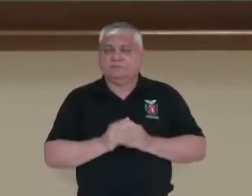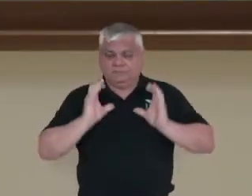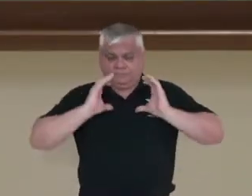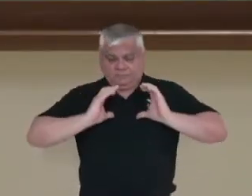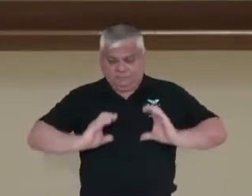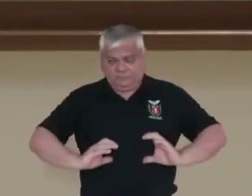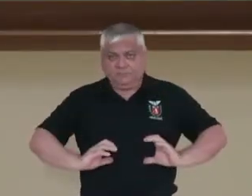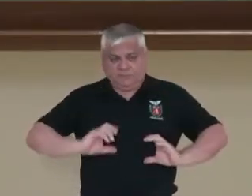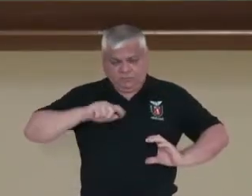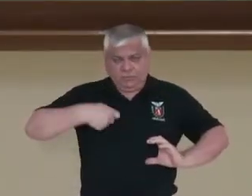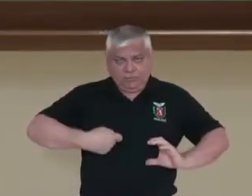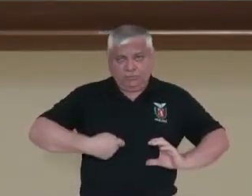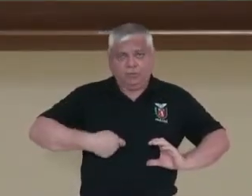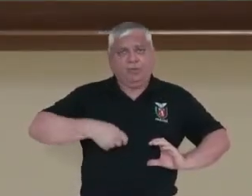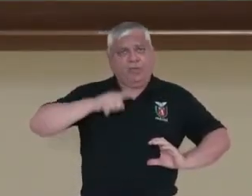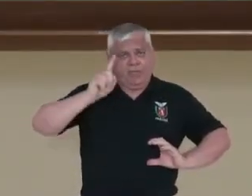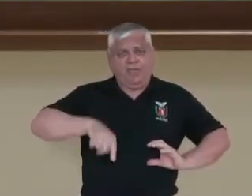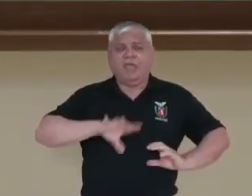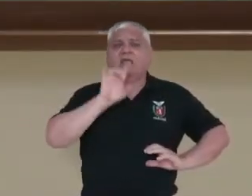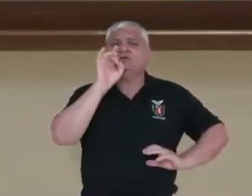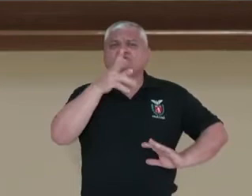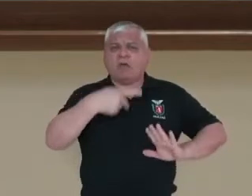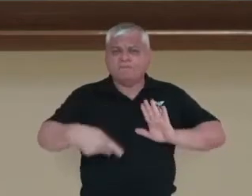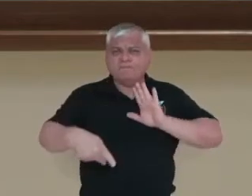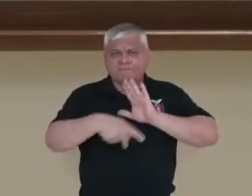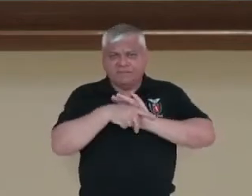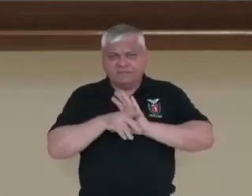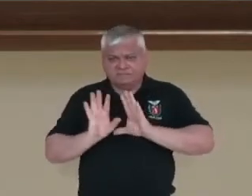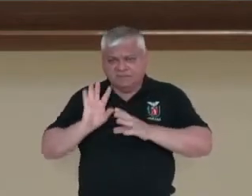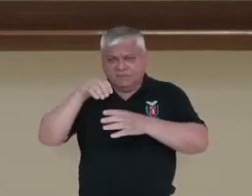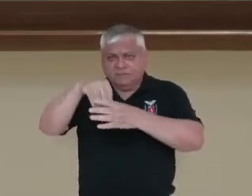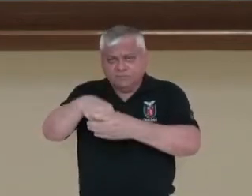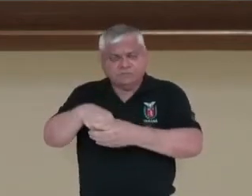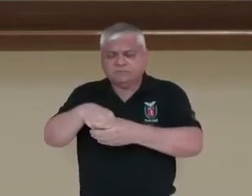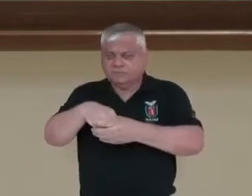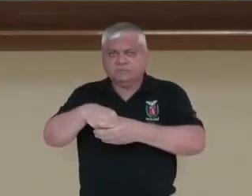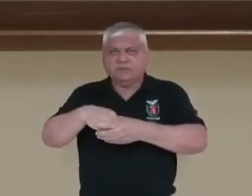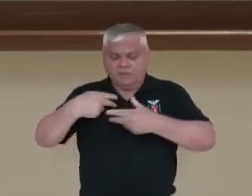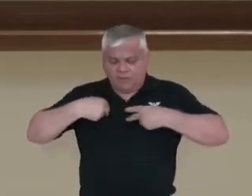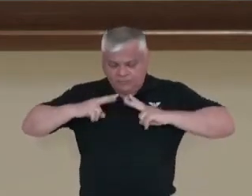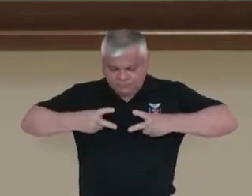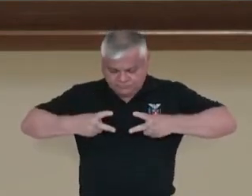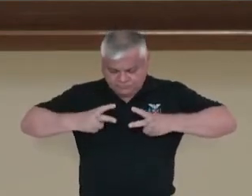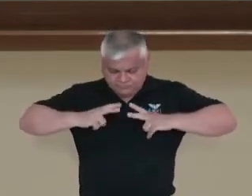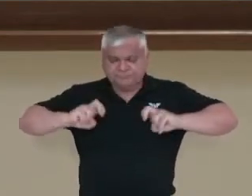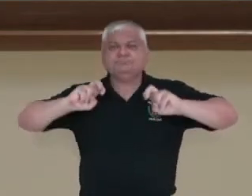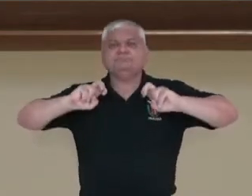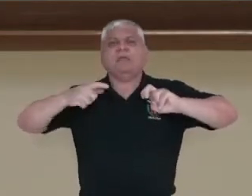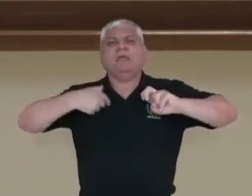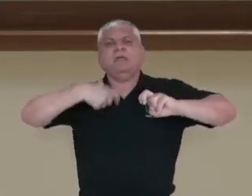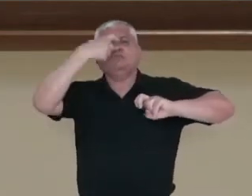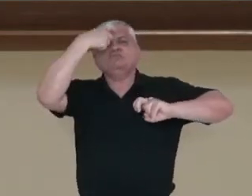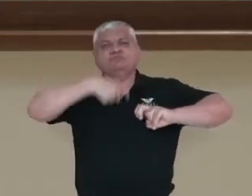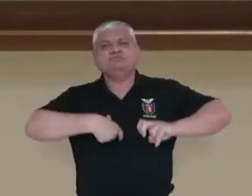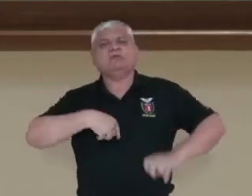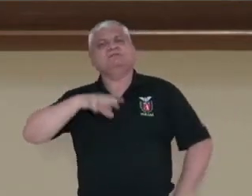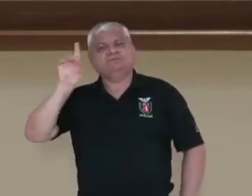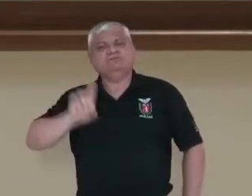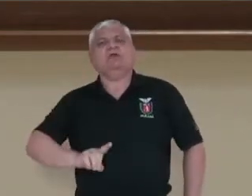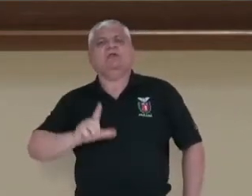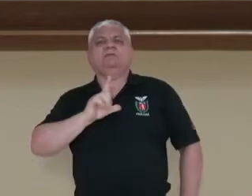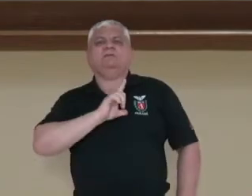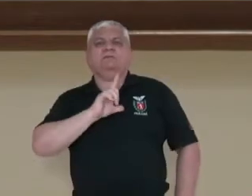cidadão é muito mais do que pertencer a algo, é você se reconhecer enquanto um sujeito de direitos e de